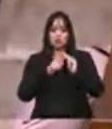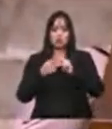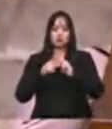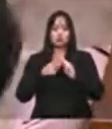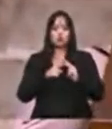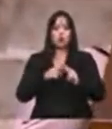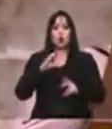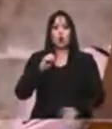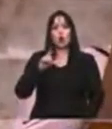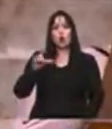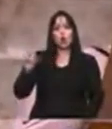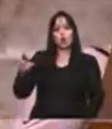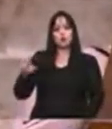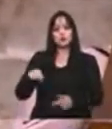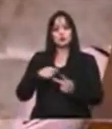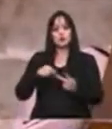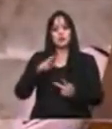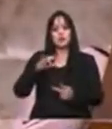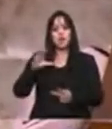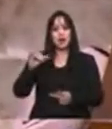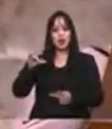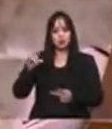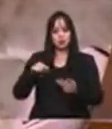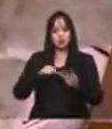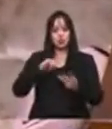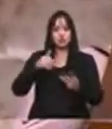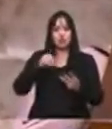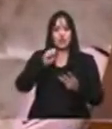Bergamaschi, Collor, Ricardo Pessoa e José Zones,